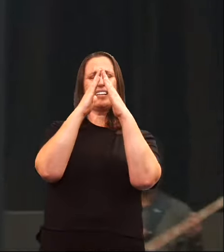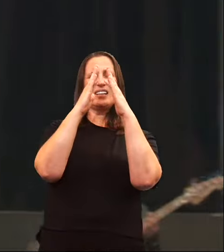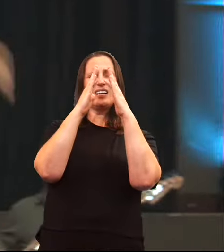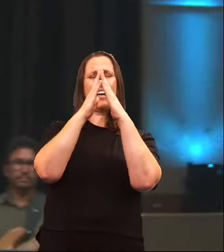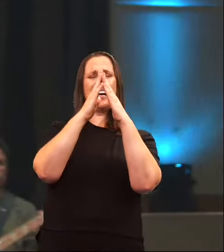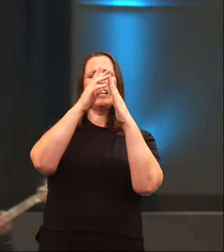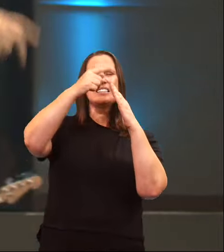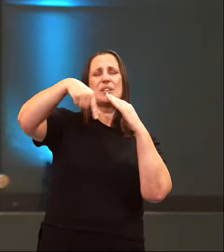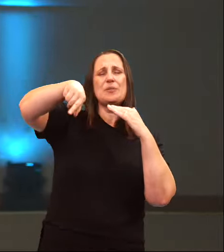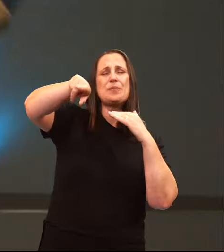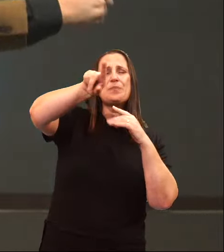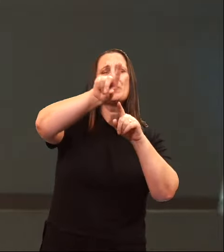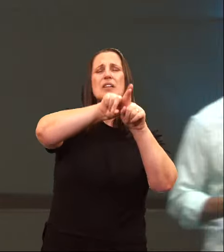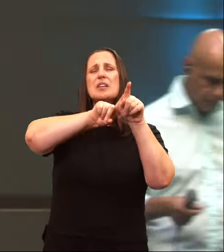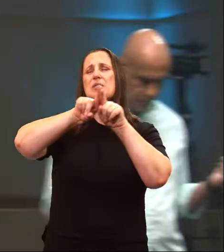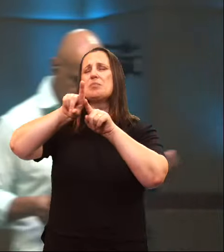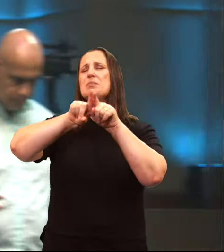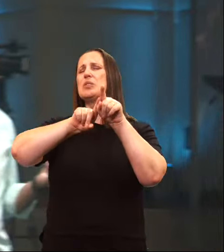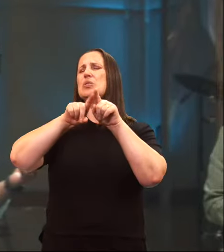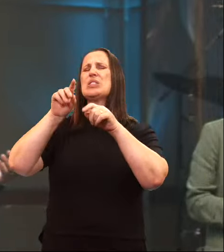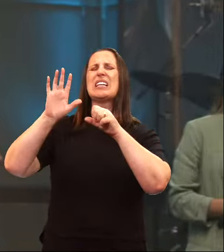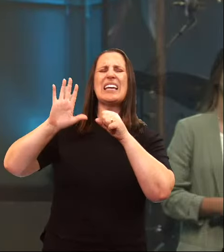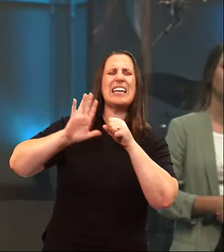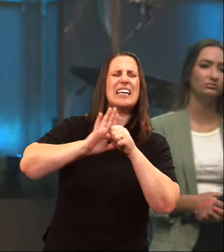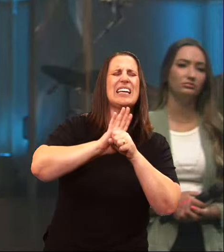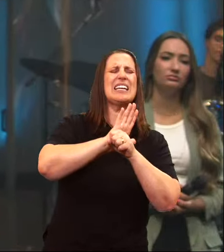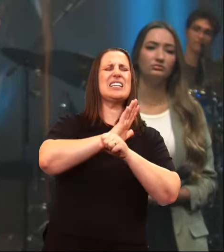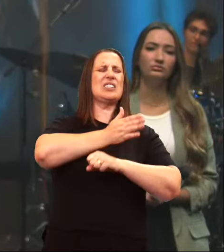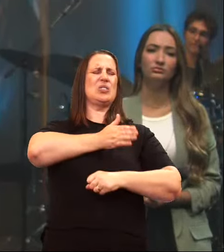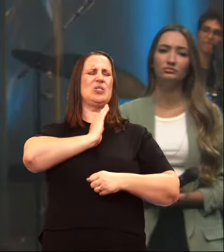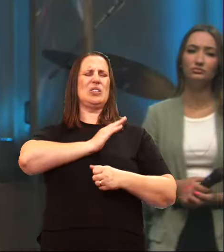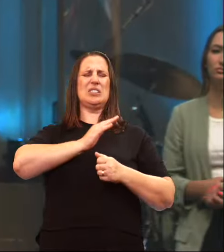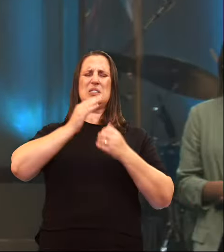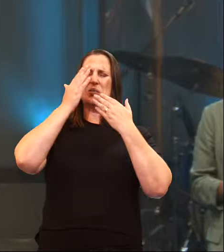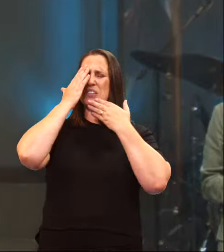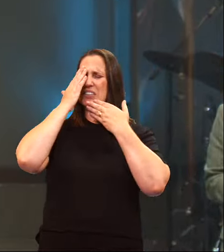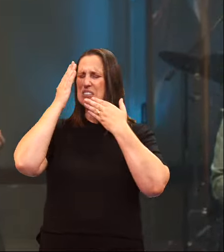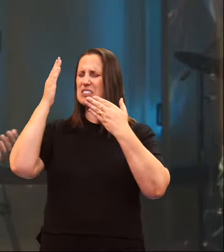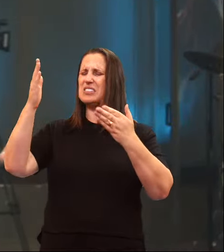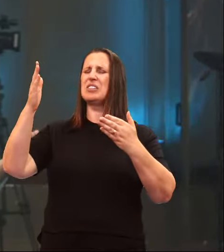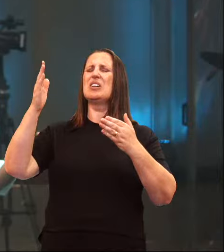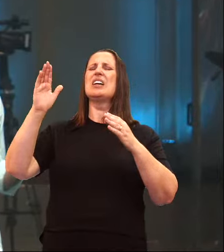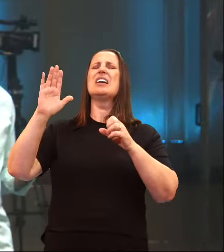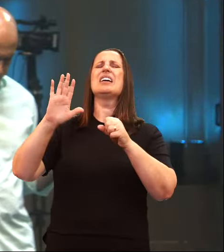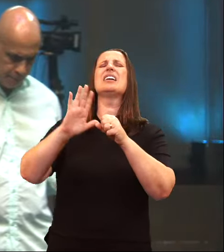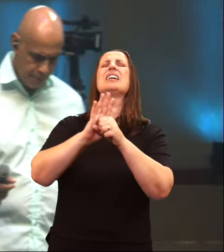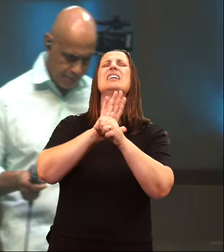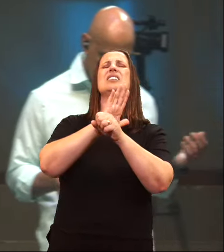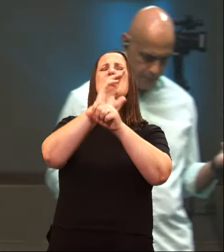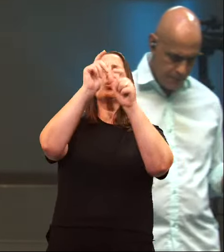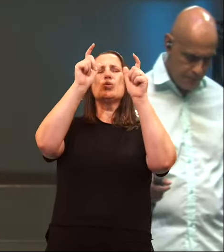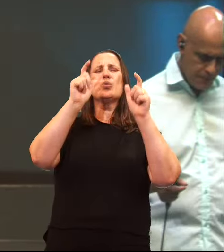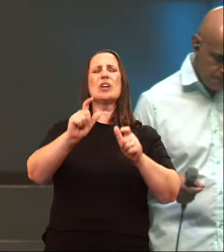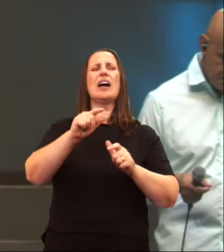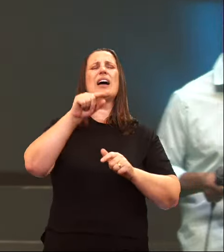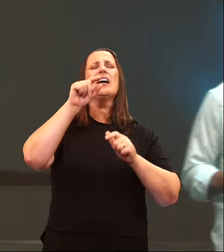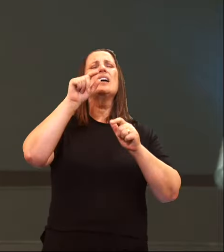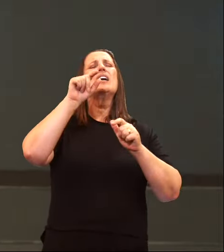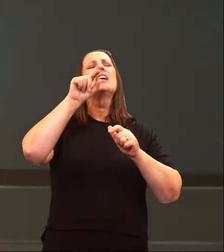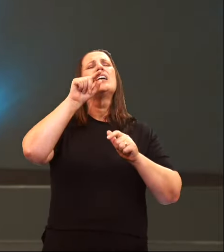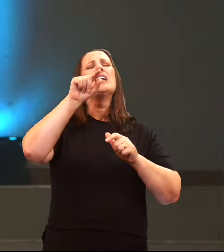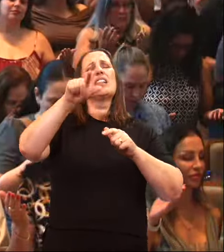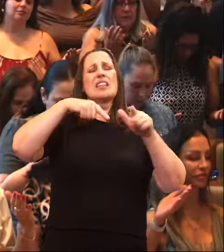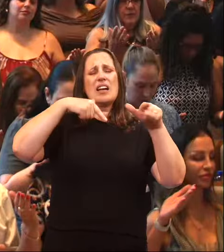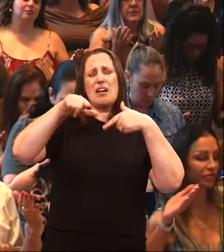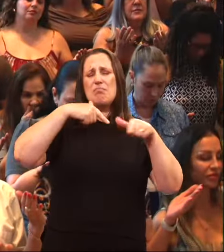de gratidão, enche o coração deles de gratidão, enche, Deus, o lugar que eles trabalham, o lugar que